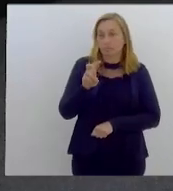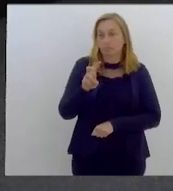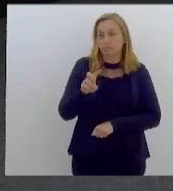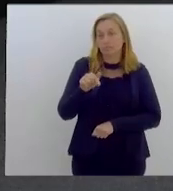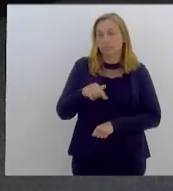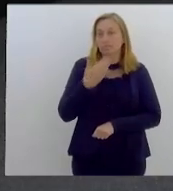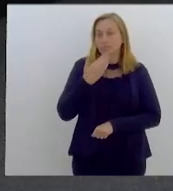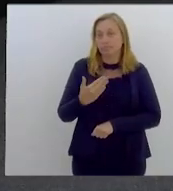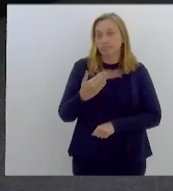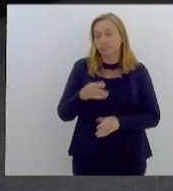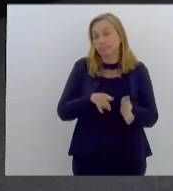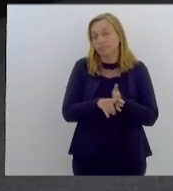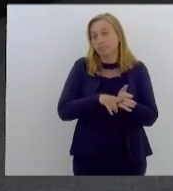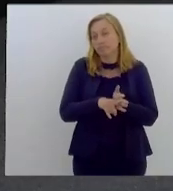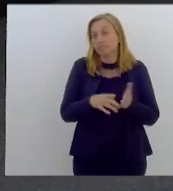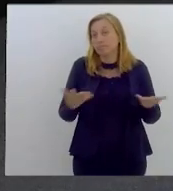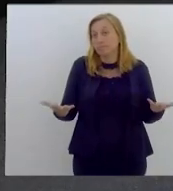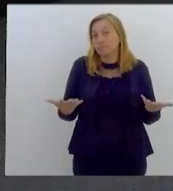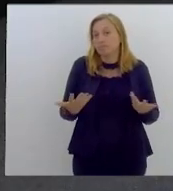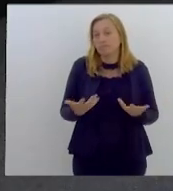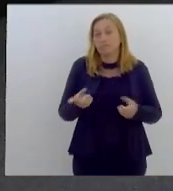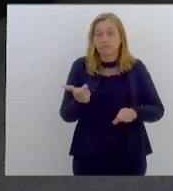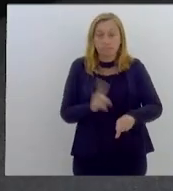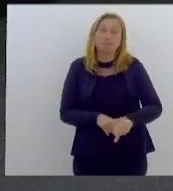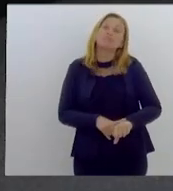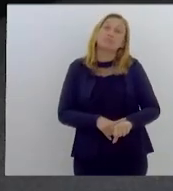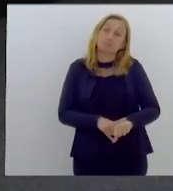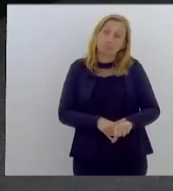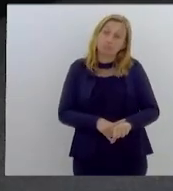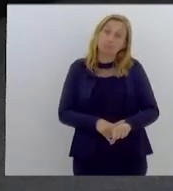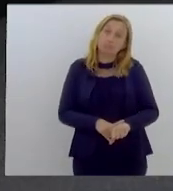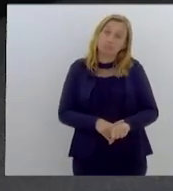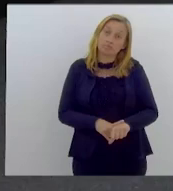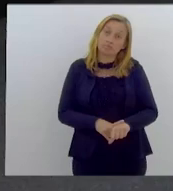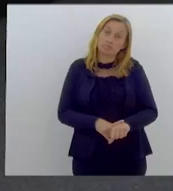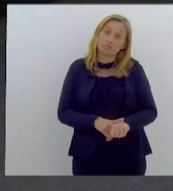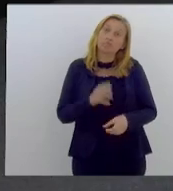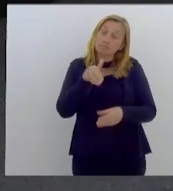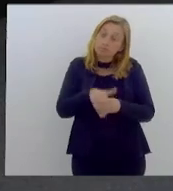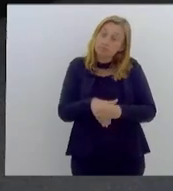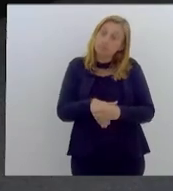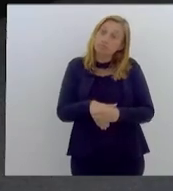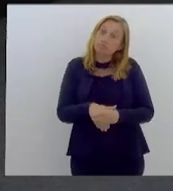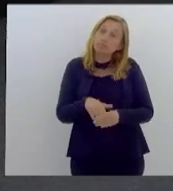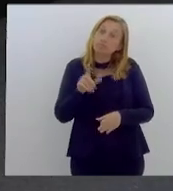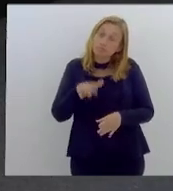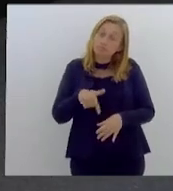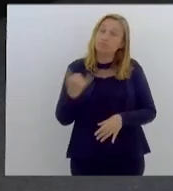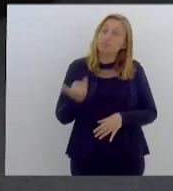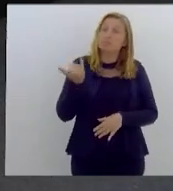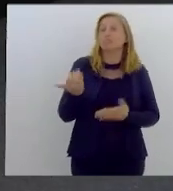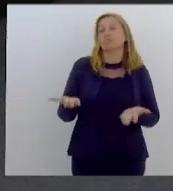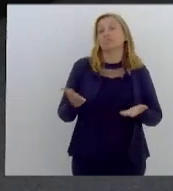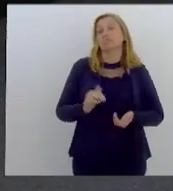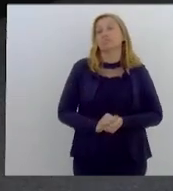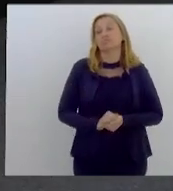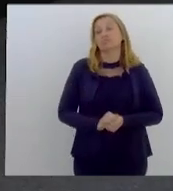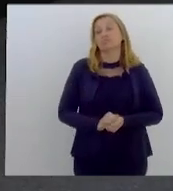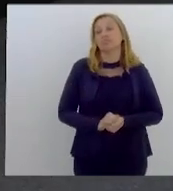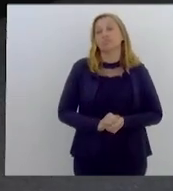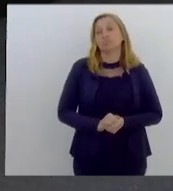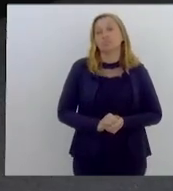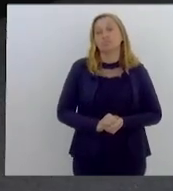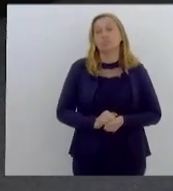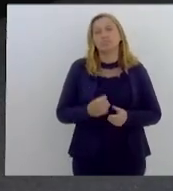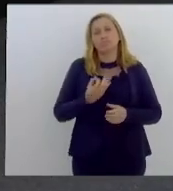pedir verificação. Não. Eu quero ganhar tempo. Olha só. Vamos votar o que é essencial, pô. Eu sei, deputado. A